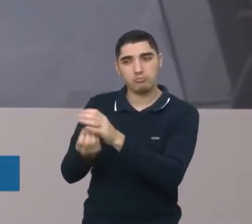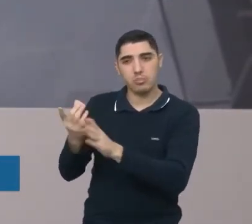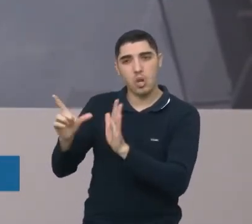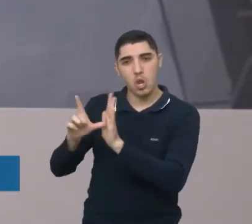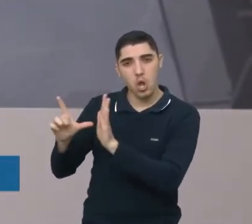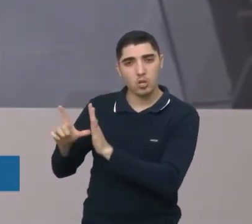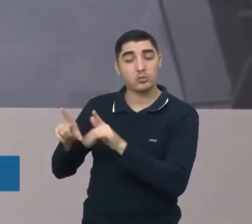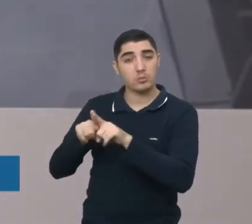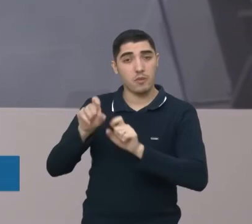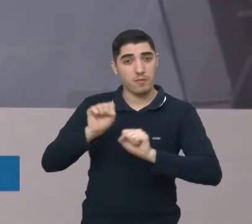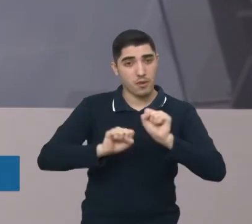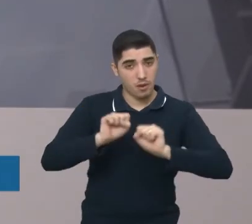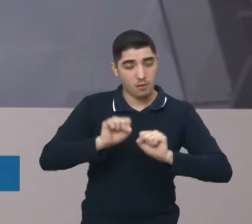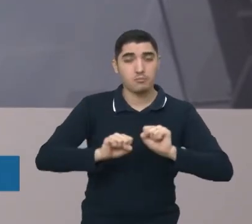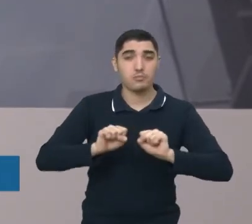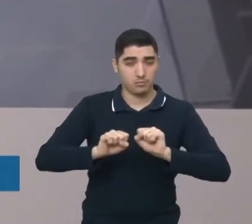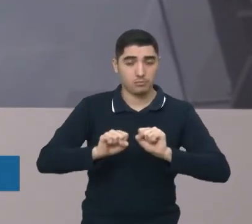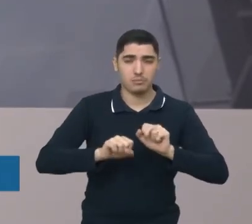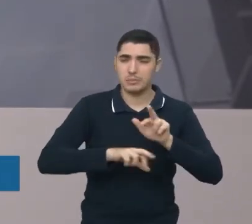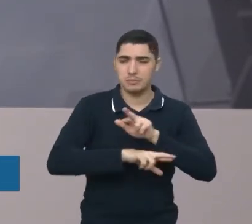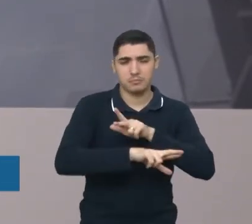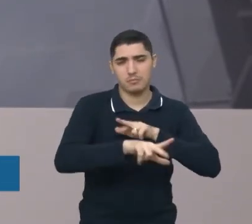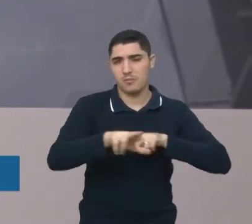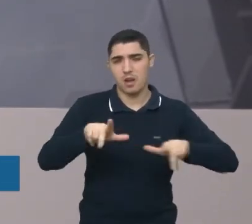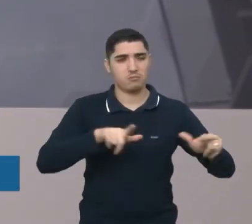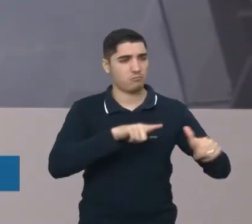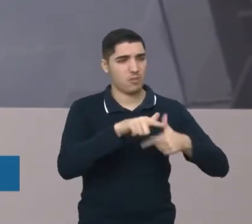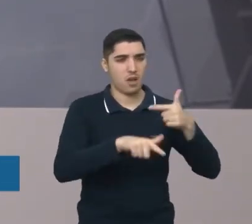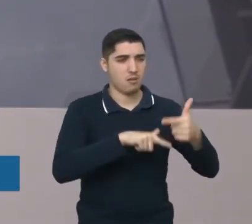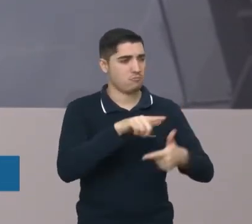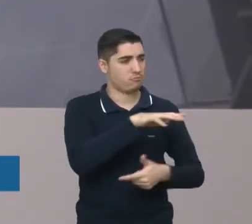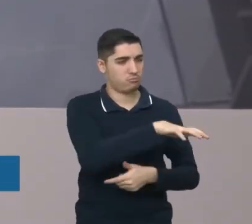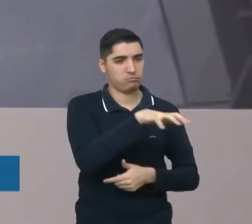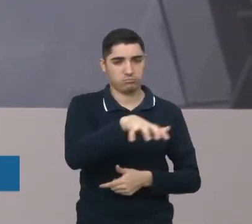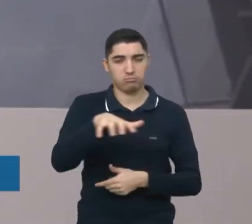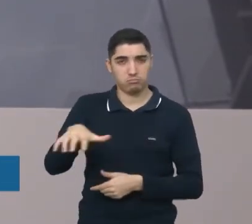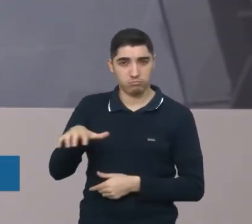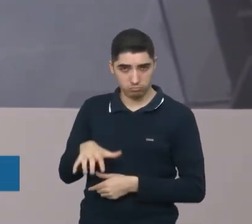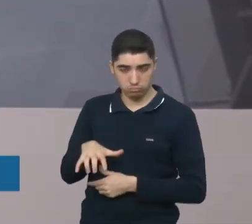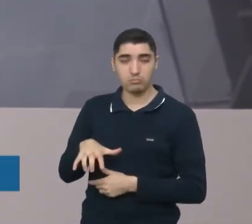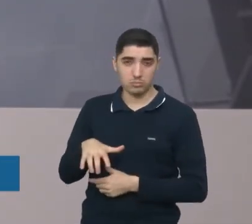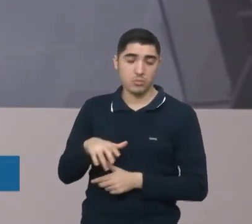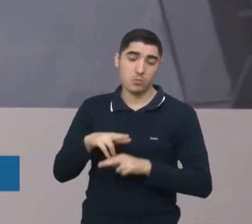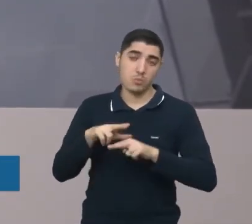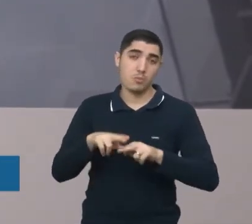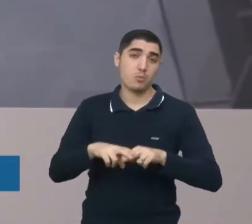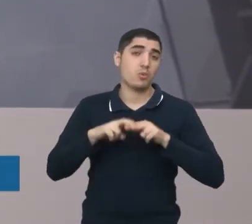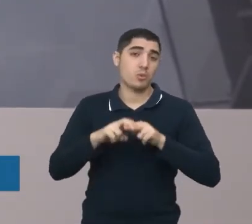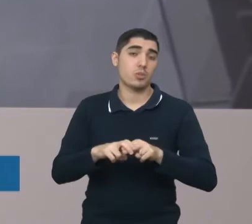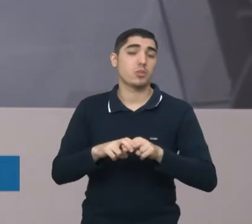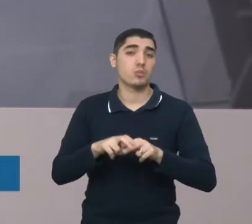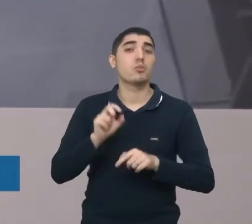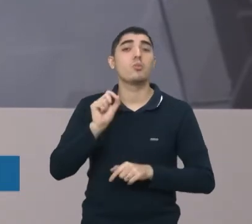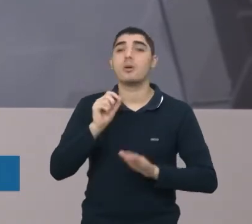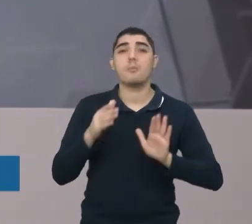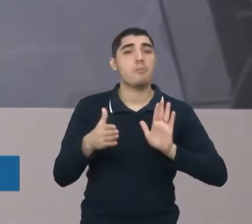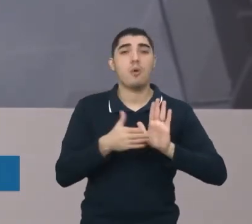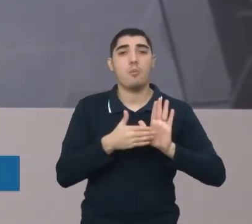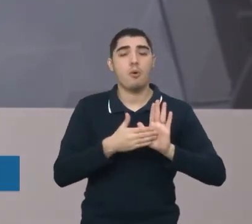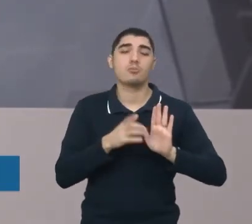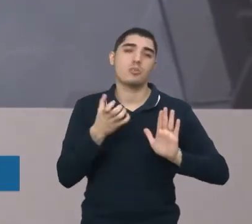indústrias e diversas outras atividades, tendo como o propósito de